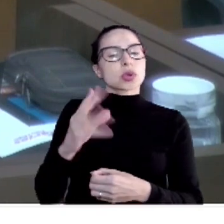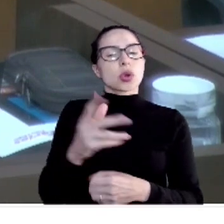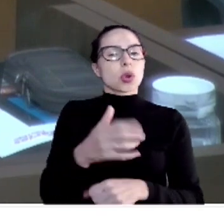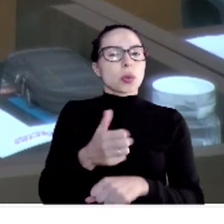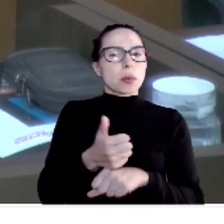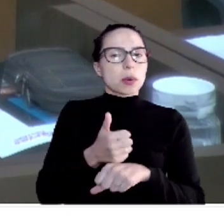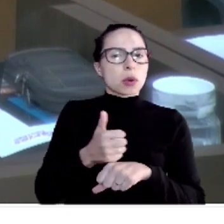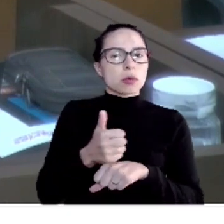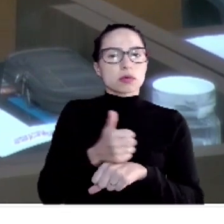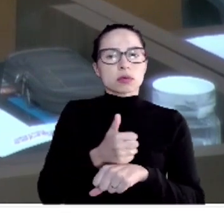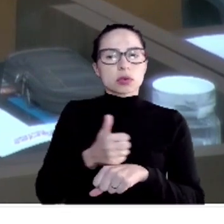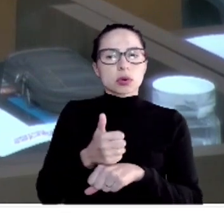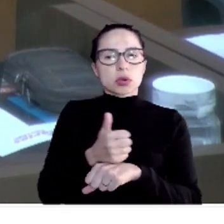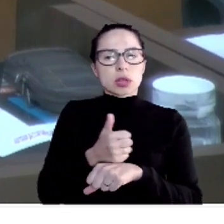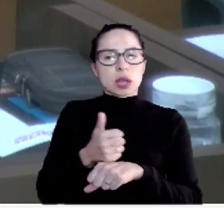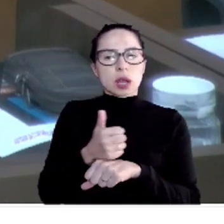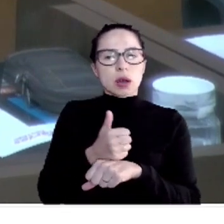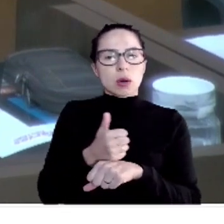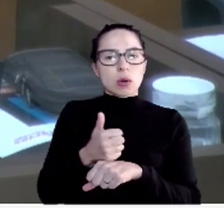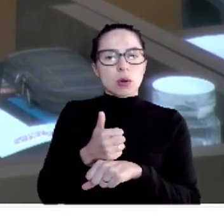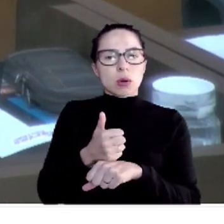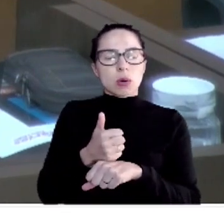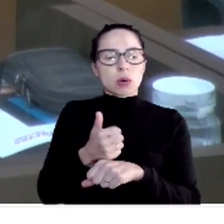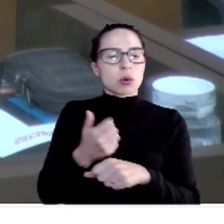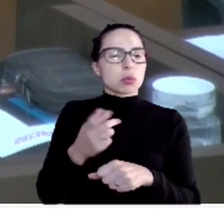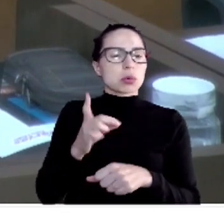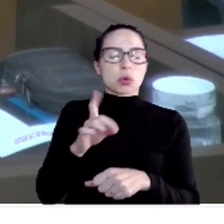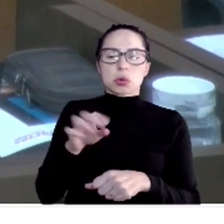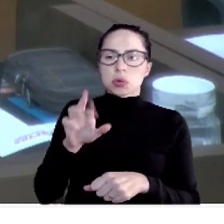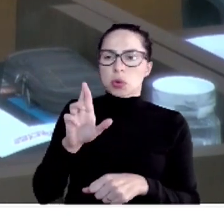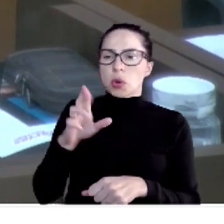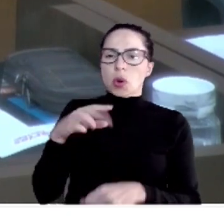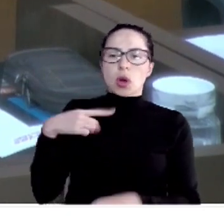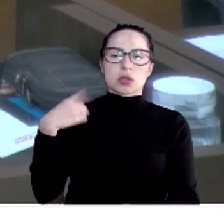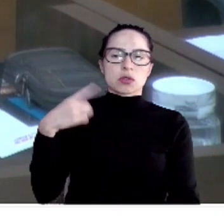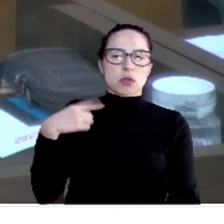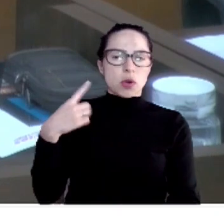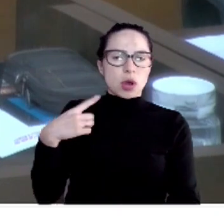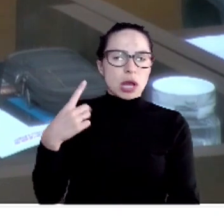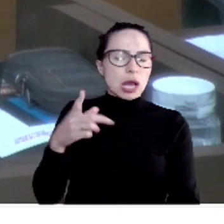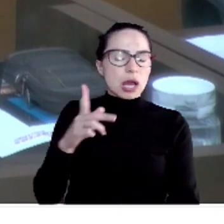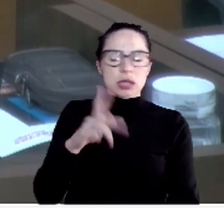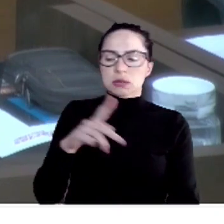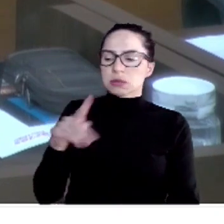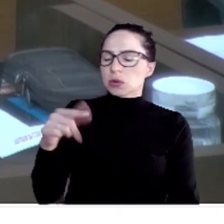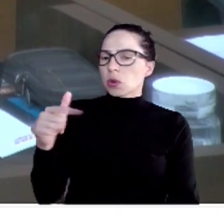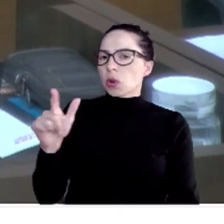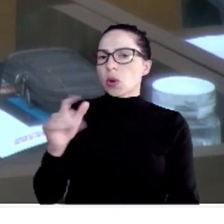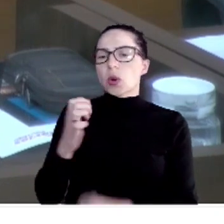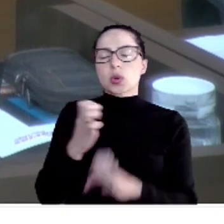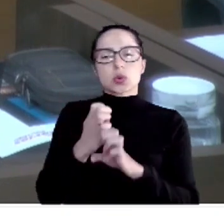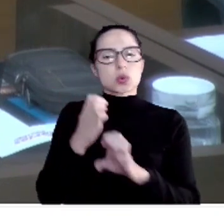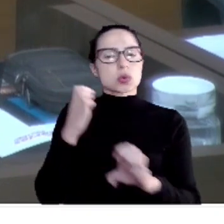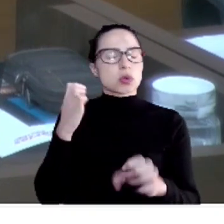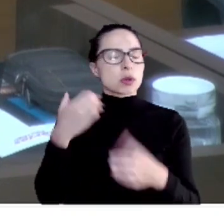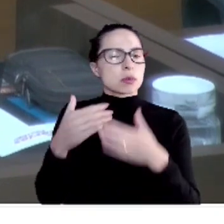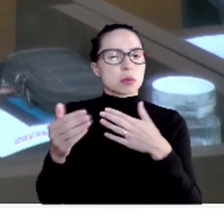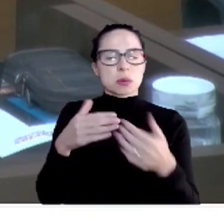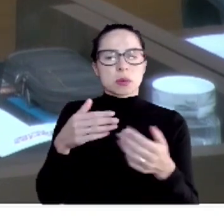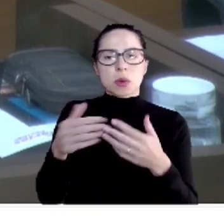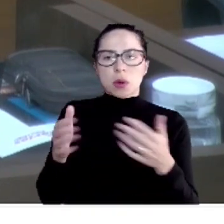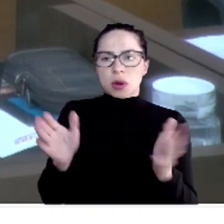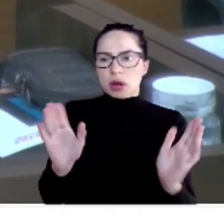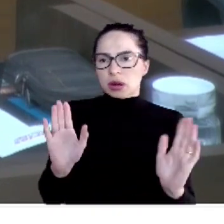que existe, os doutores, advogados, outros professores, engenheiros, quer quem